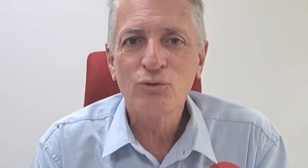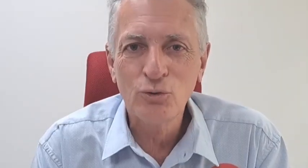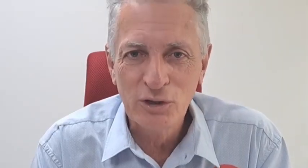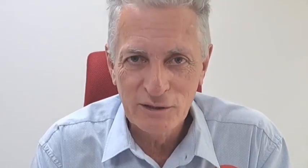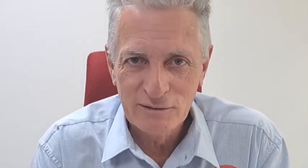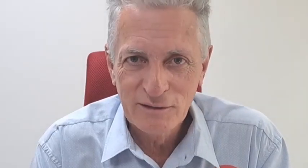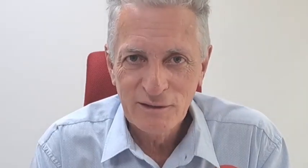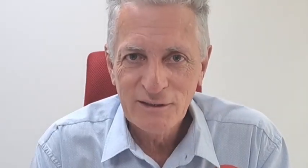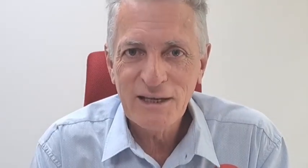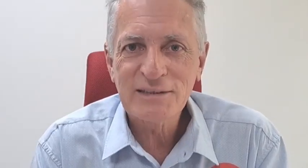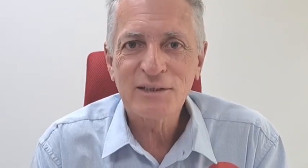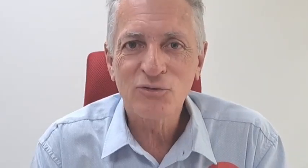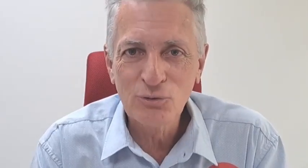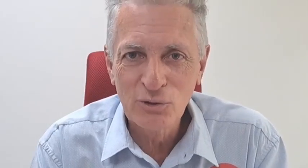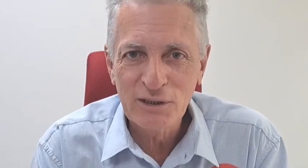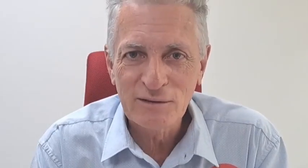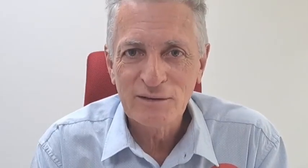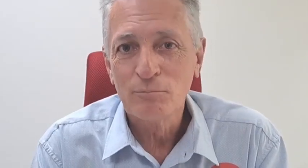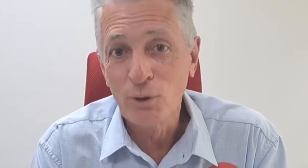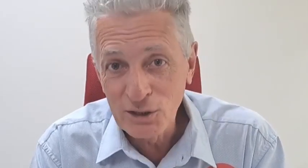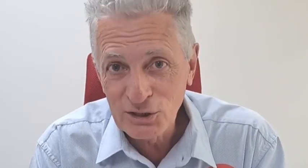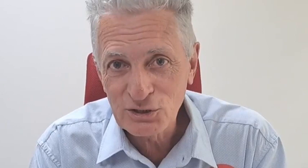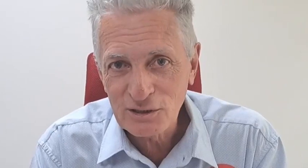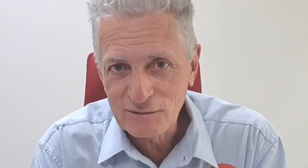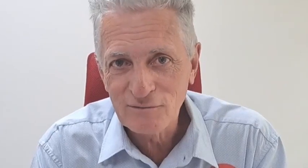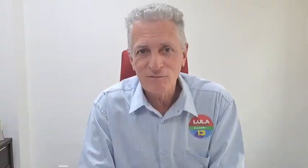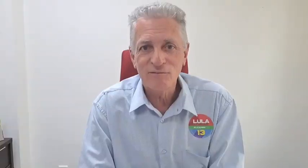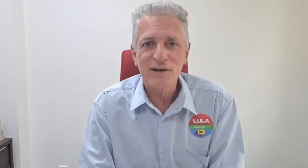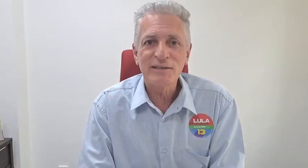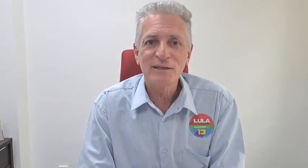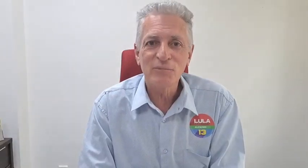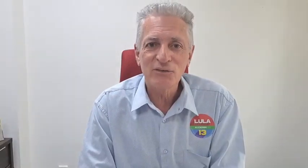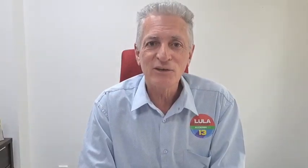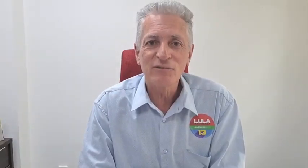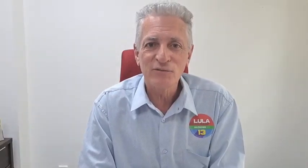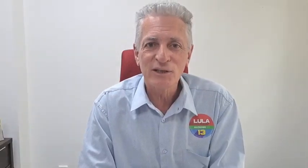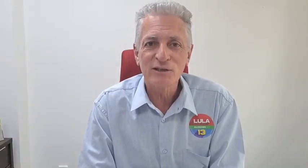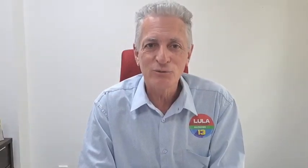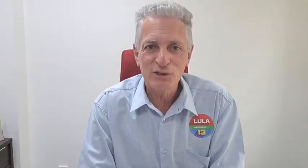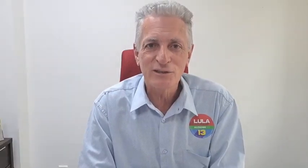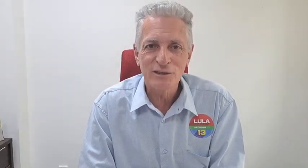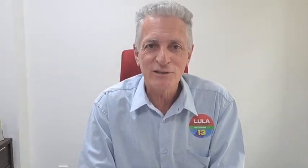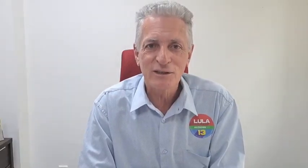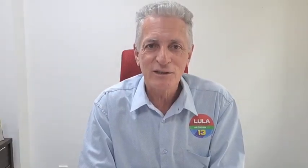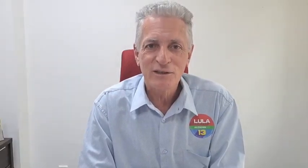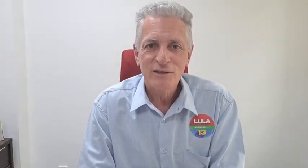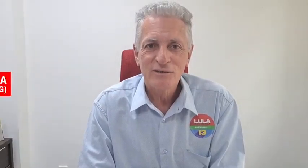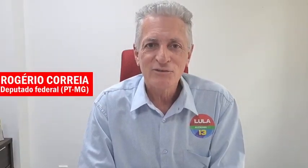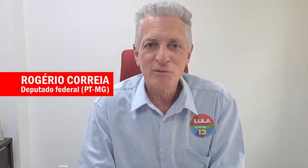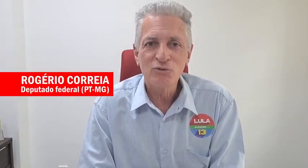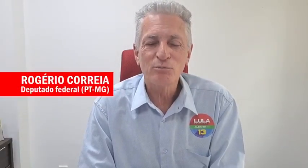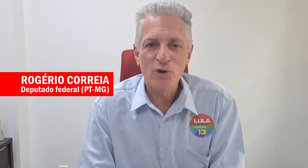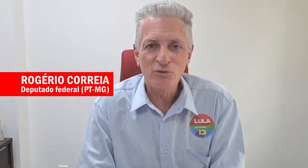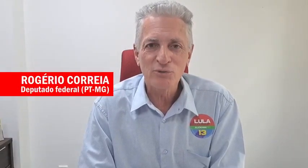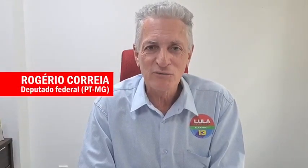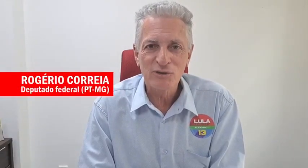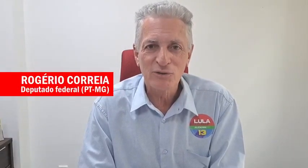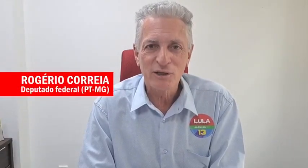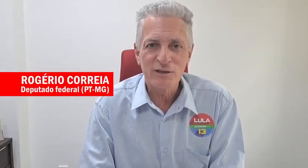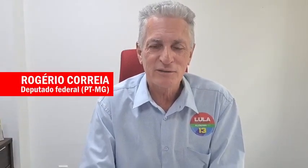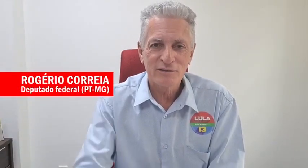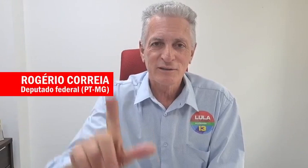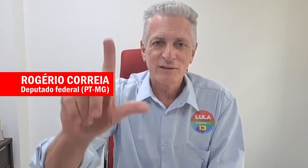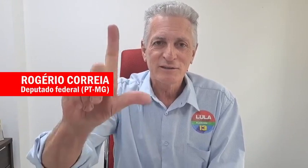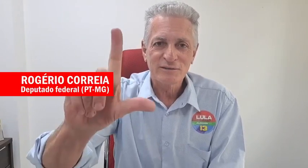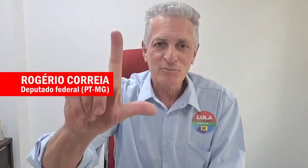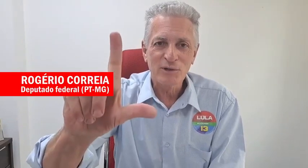uma surra. E esta surra política vai também ser feita no dia 30. Estamos próximos da